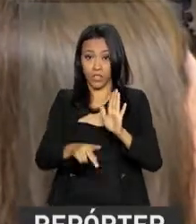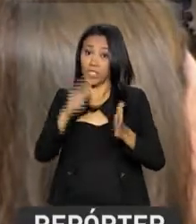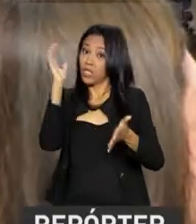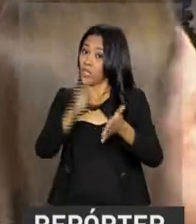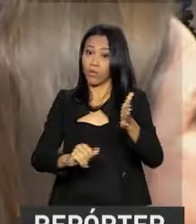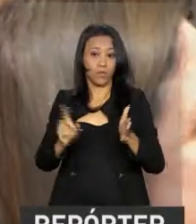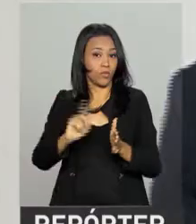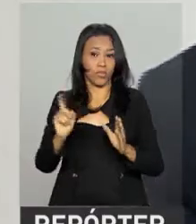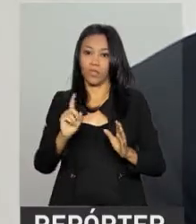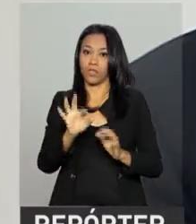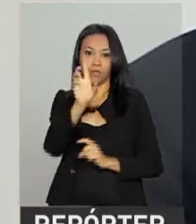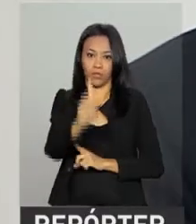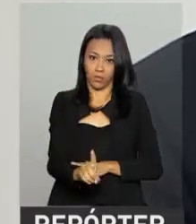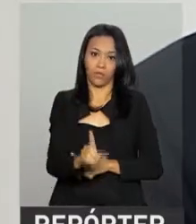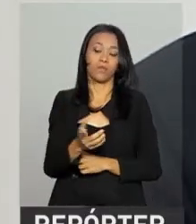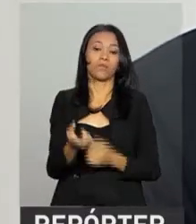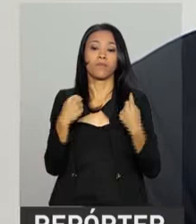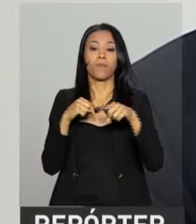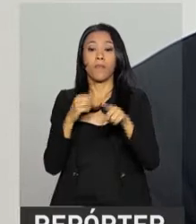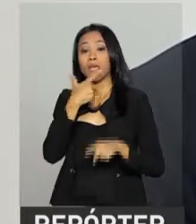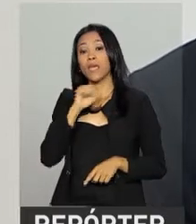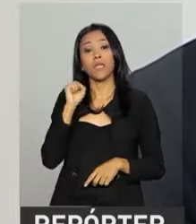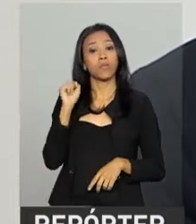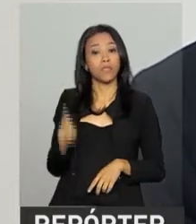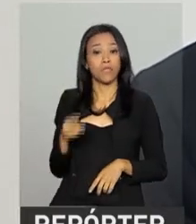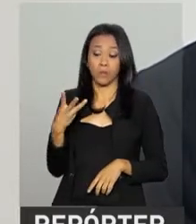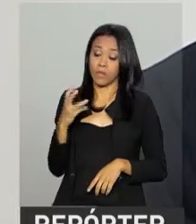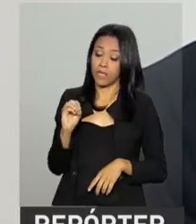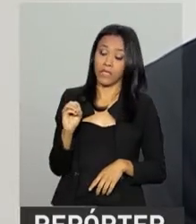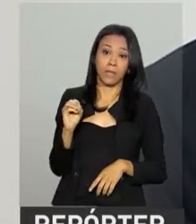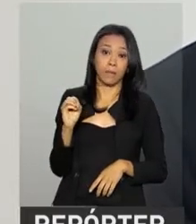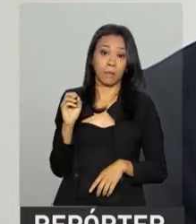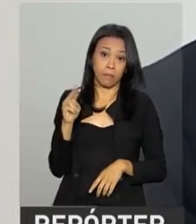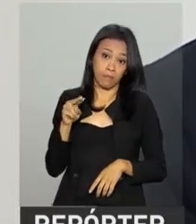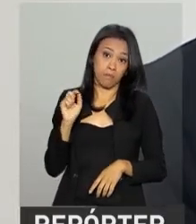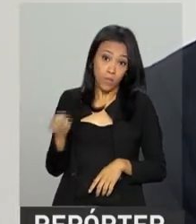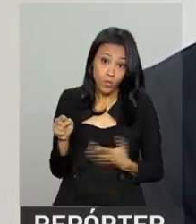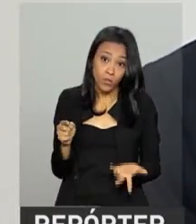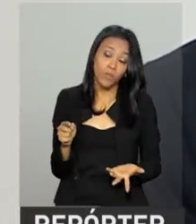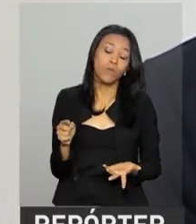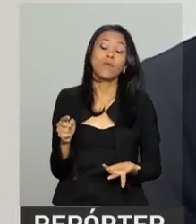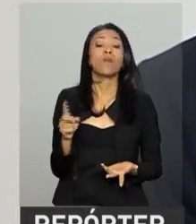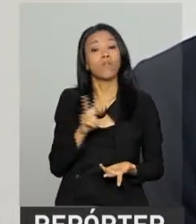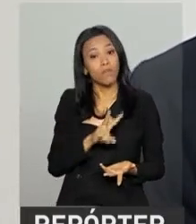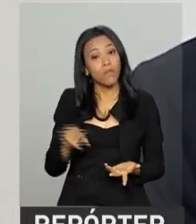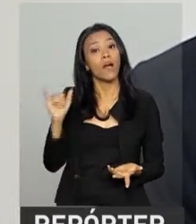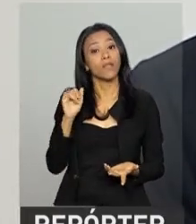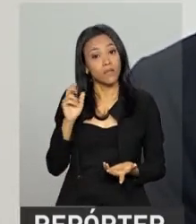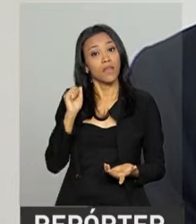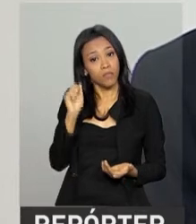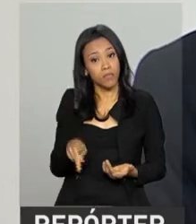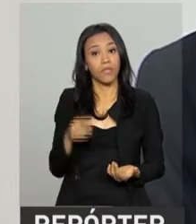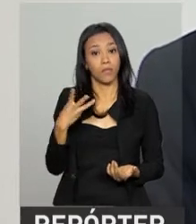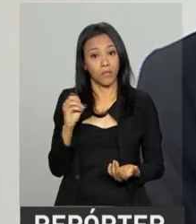privilégios a quem se aposenta com 30 mil não irá aposentar se com 30 mil digo eu aposentar se á com 30.000